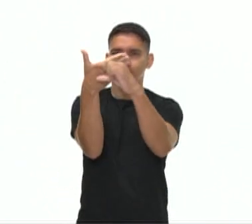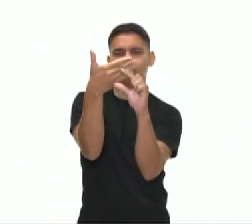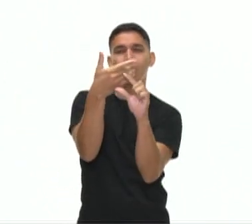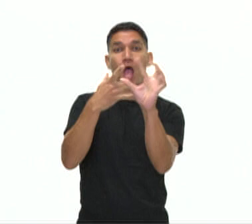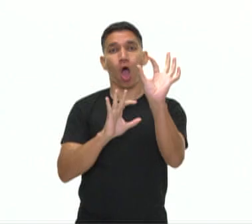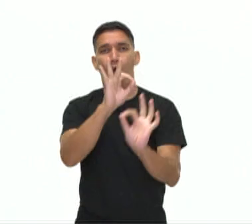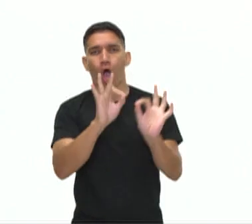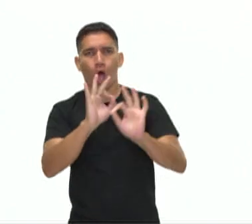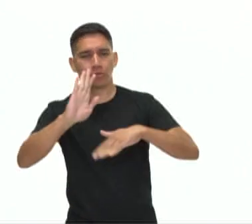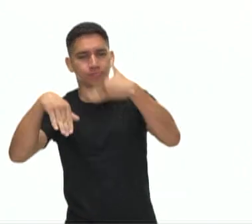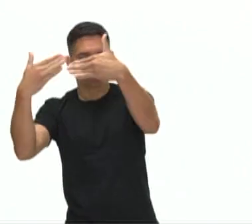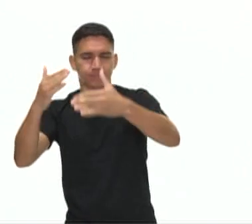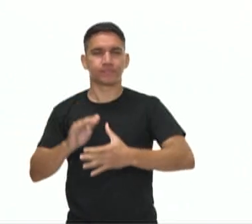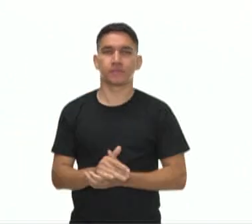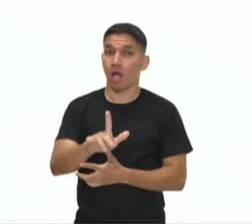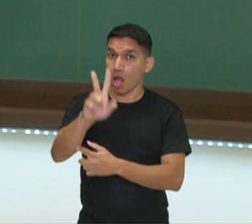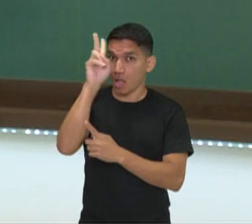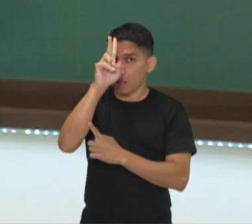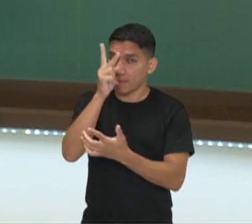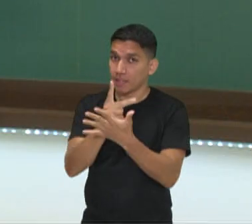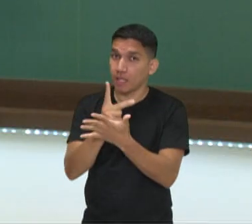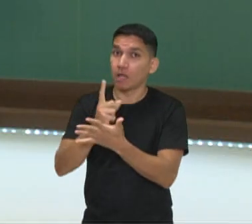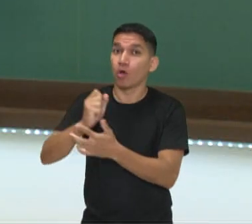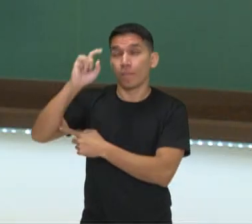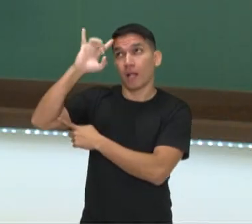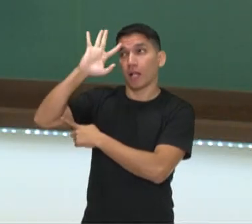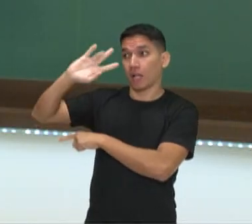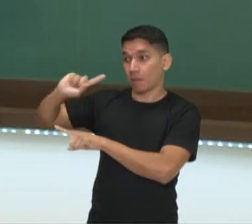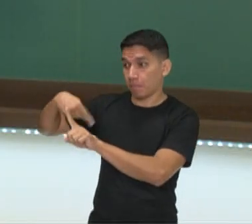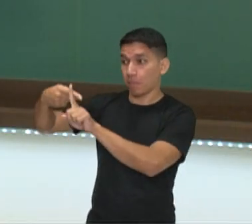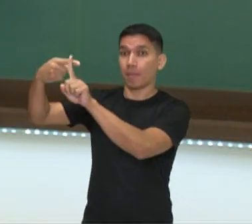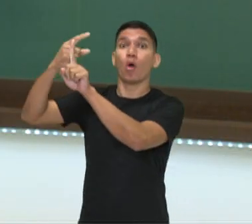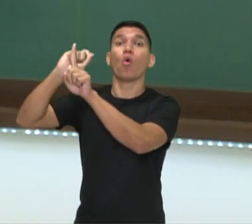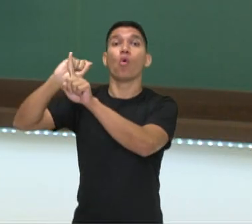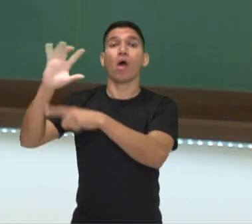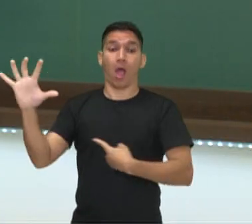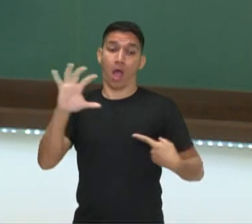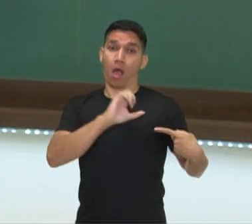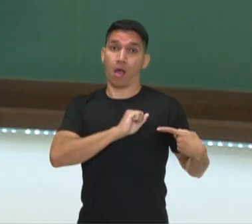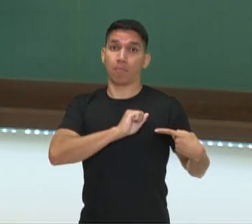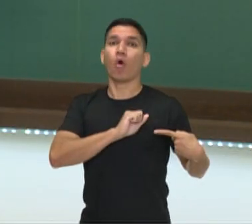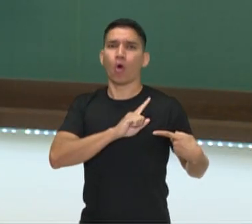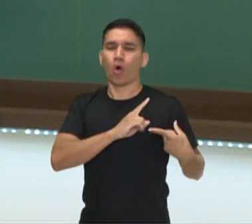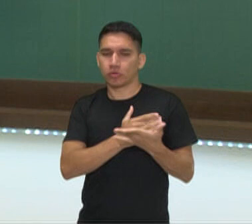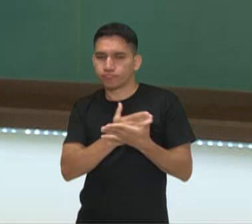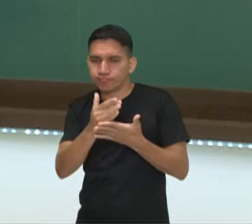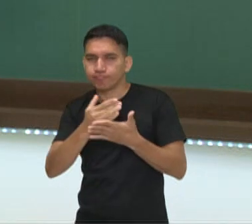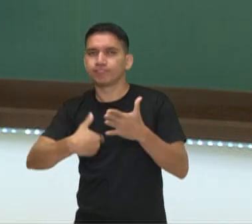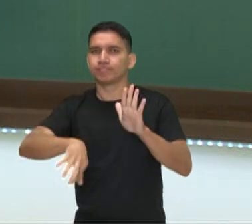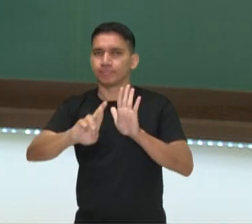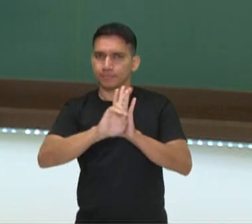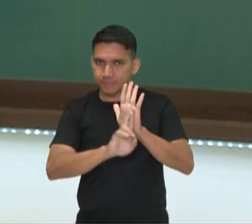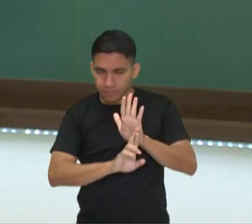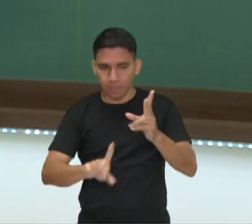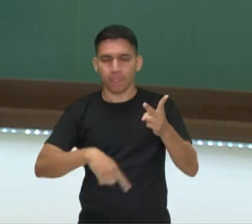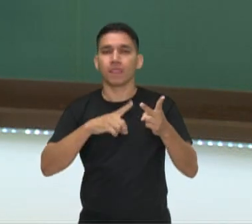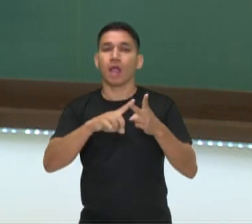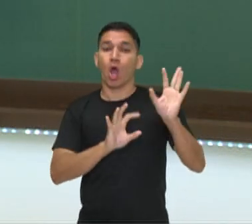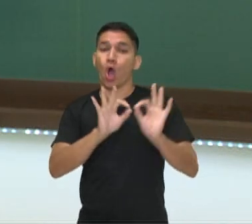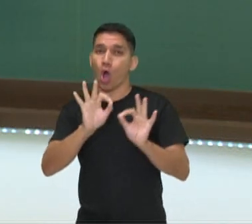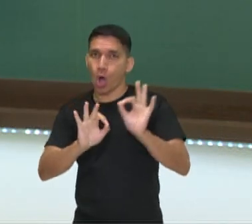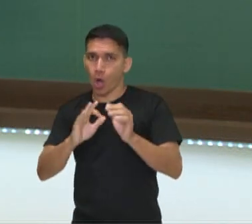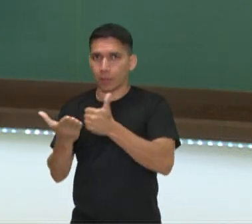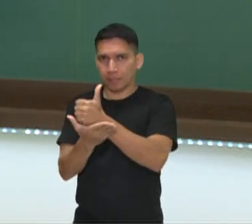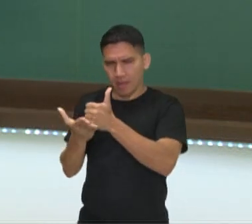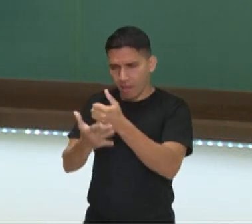Progresso. Sempre lembrando que o tema positivista era o amor por princípio, a ordem por base e o progresso